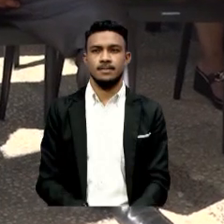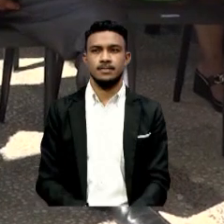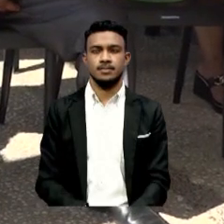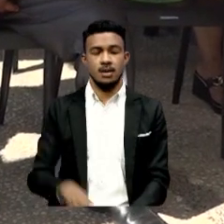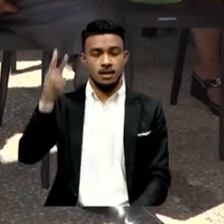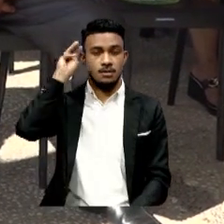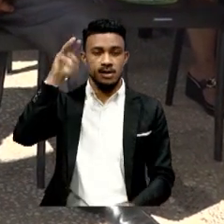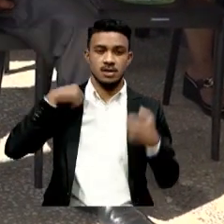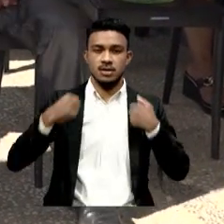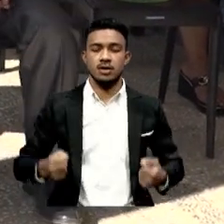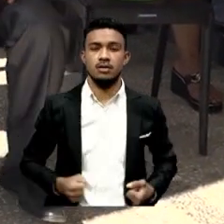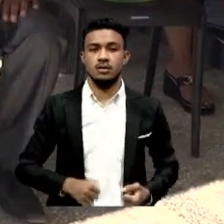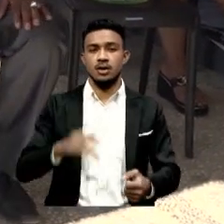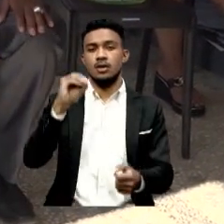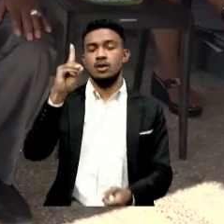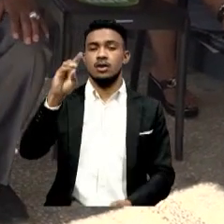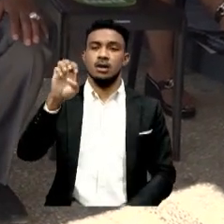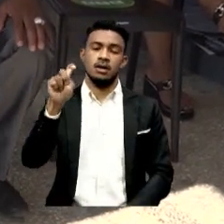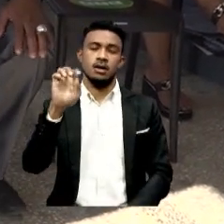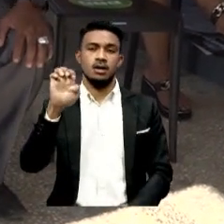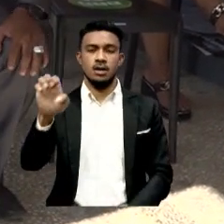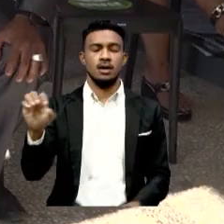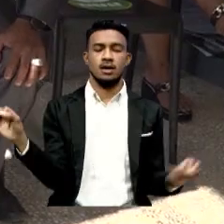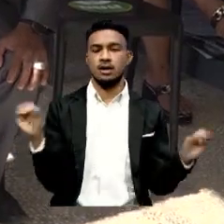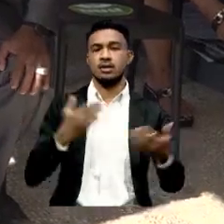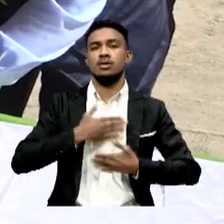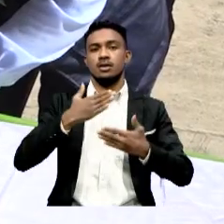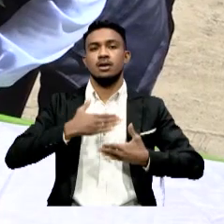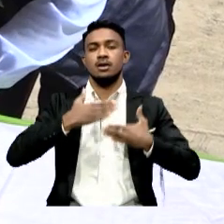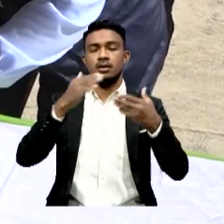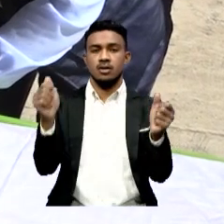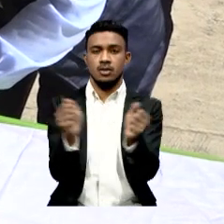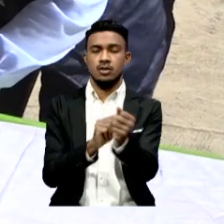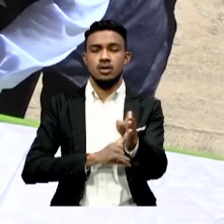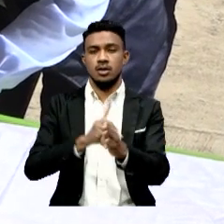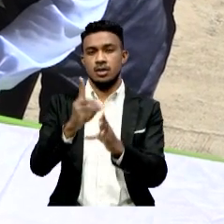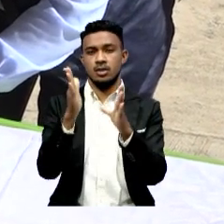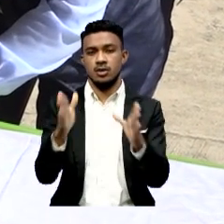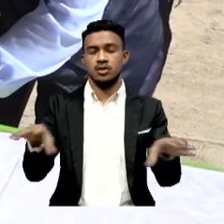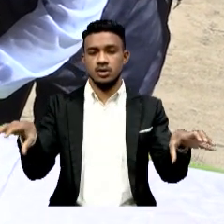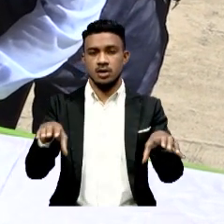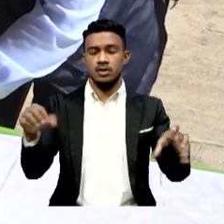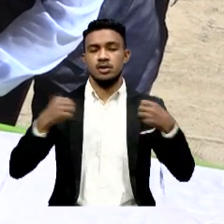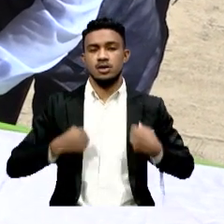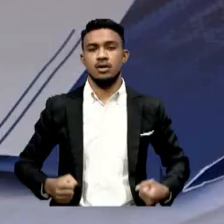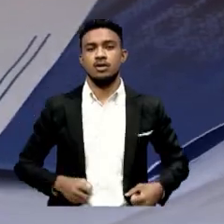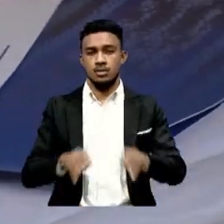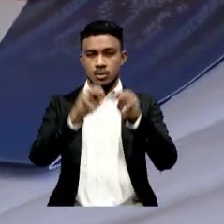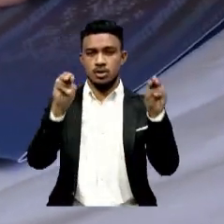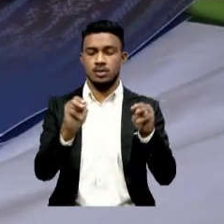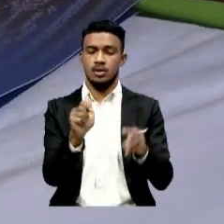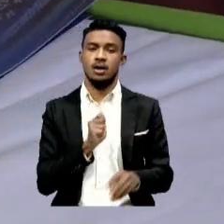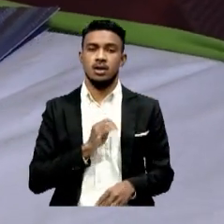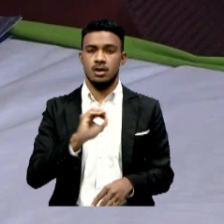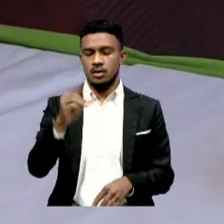Ministra Saúde Odete Maria Freitas Belo, la contente o diretor Serviço Saúde Município Ainaro no CEF Centro Saúde tamba